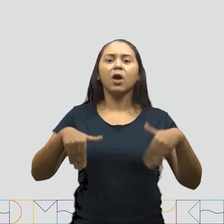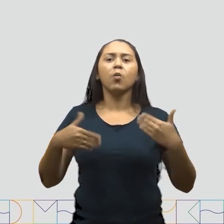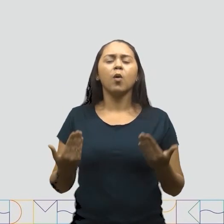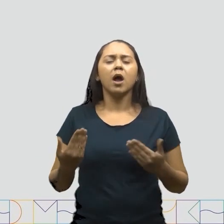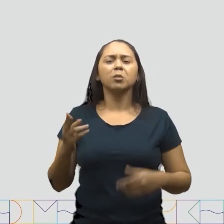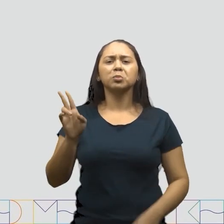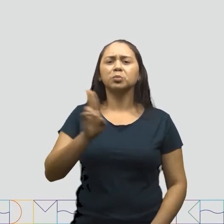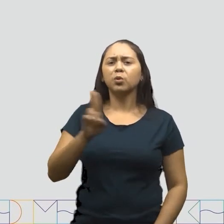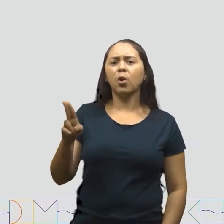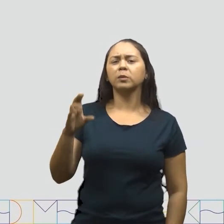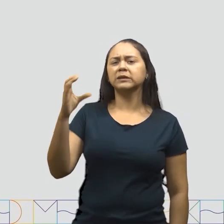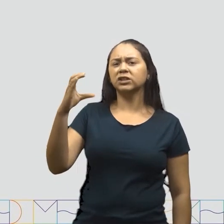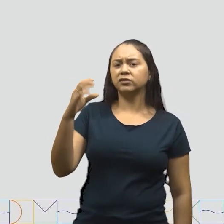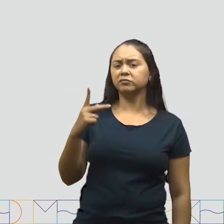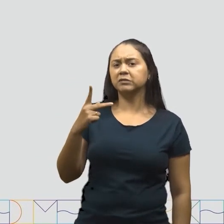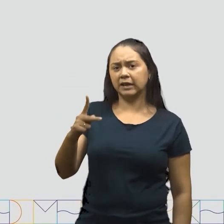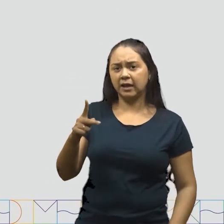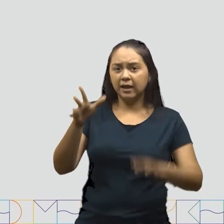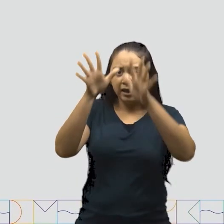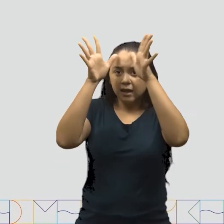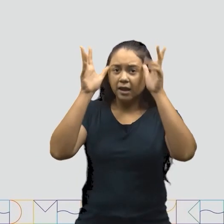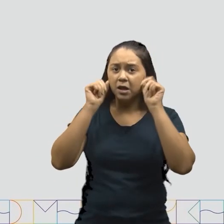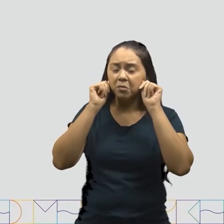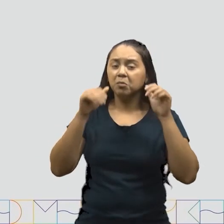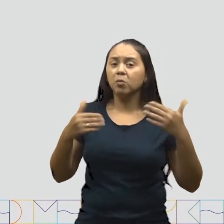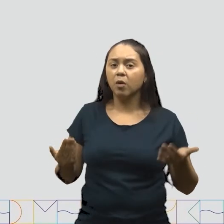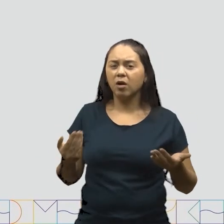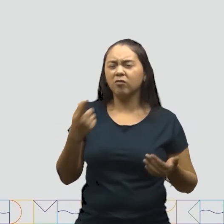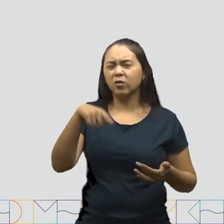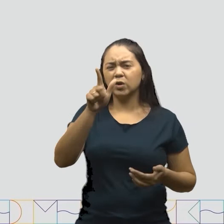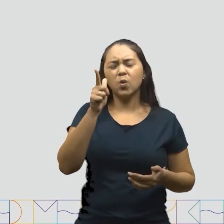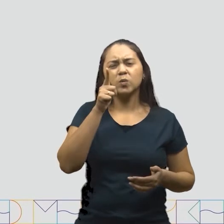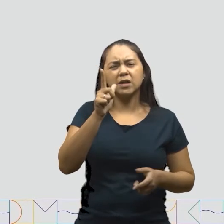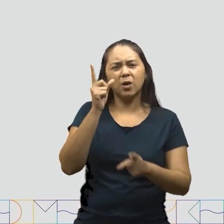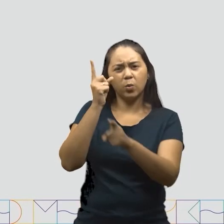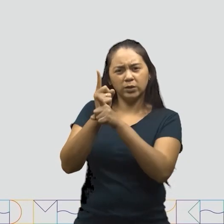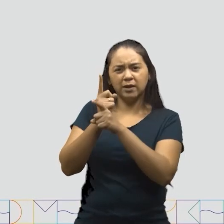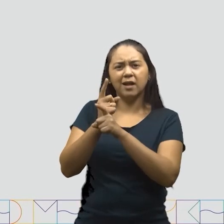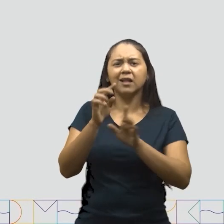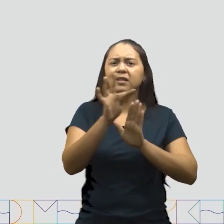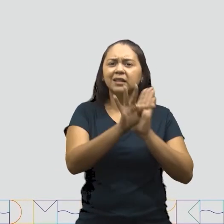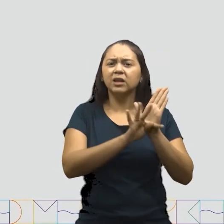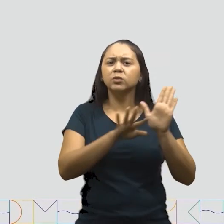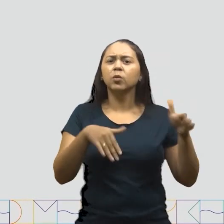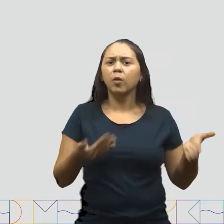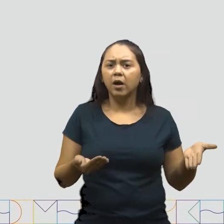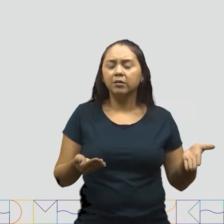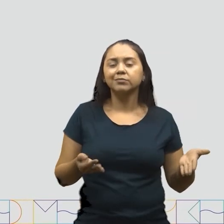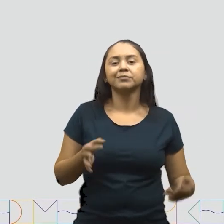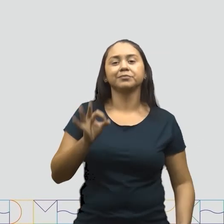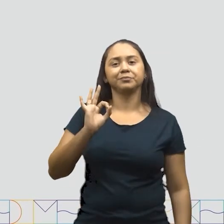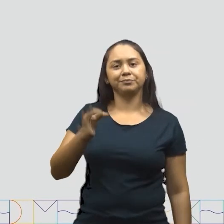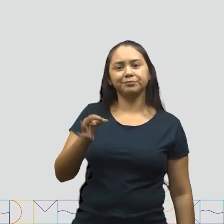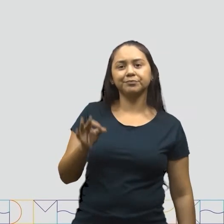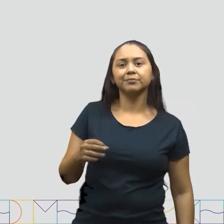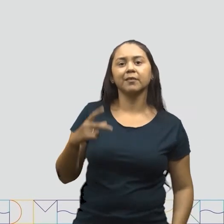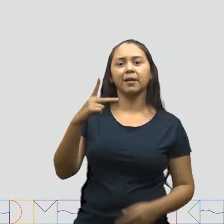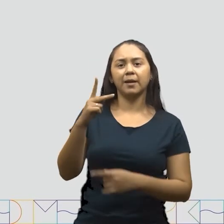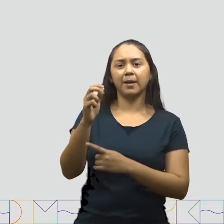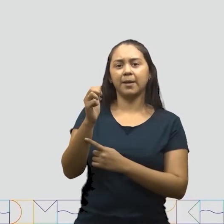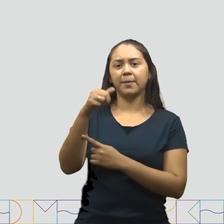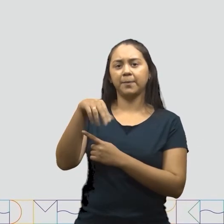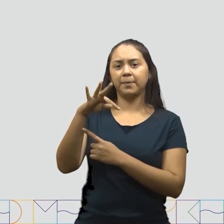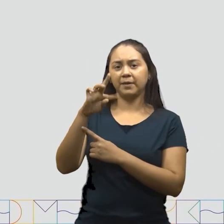Qual o nome científico do leão? Você consegue ver no texto qual é o nome científico do leão? Isso mesmo,